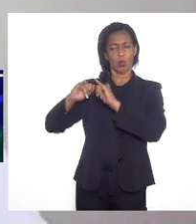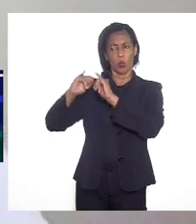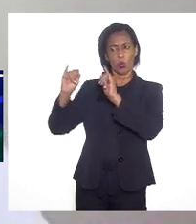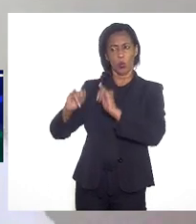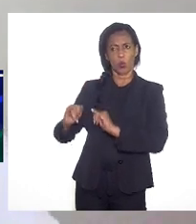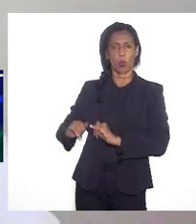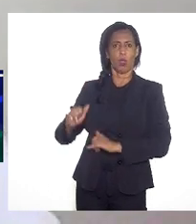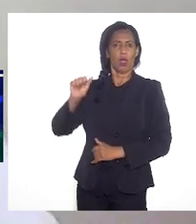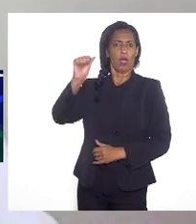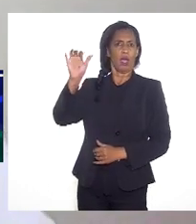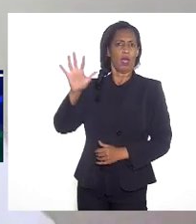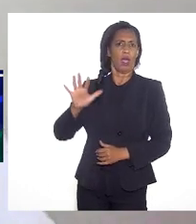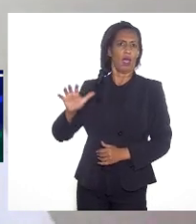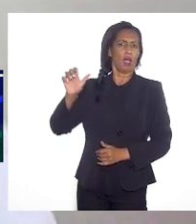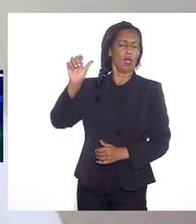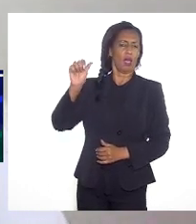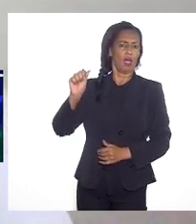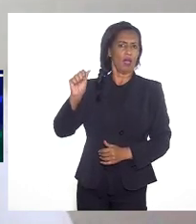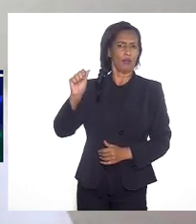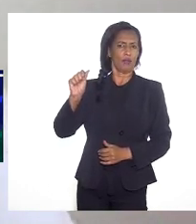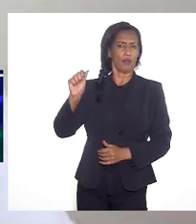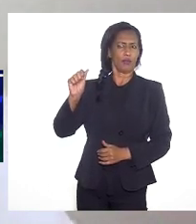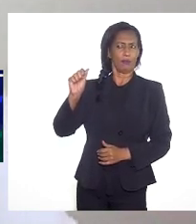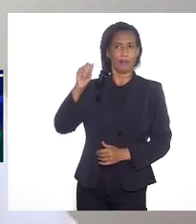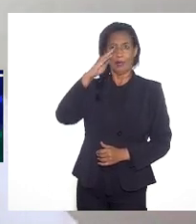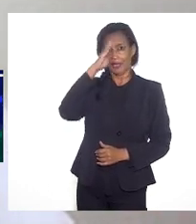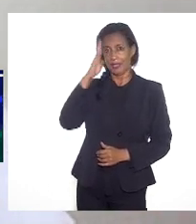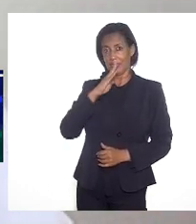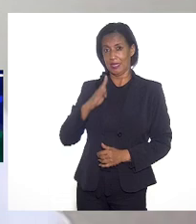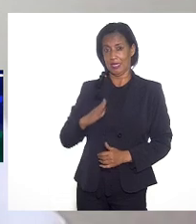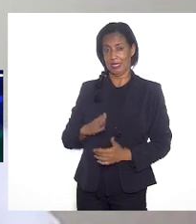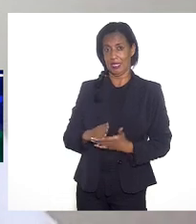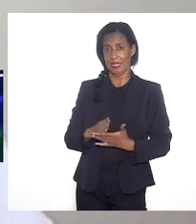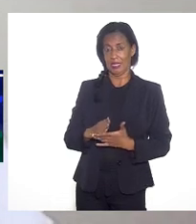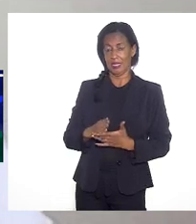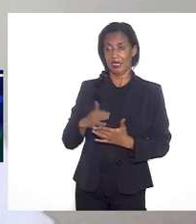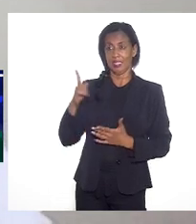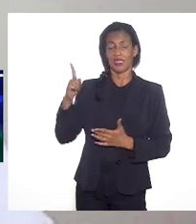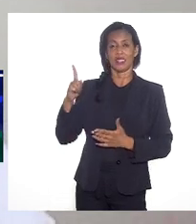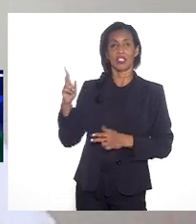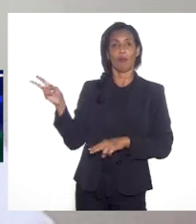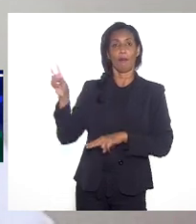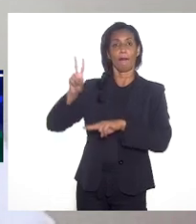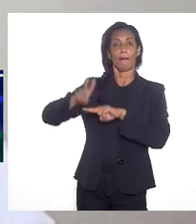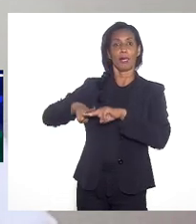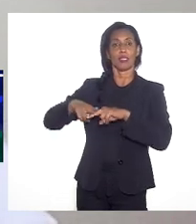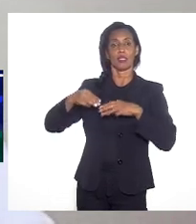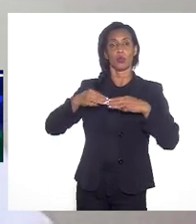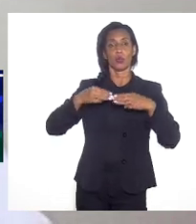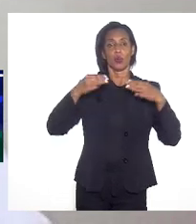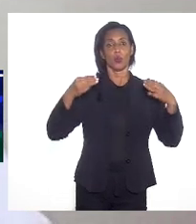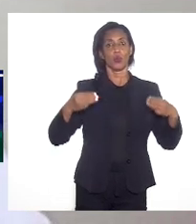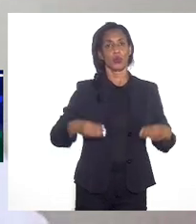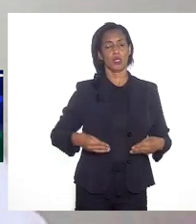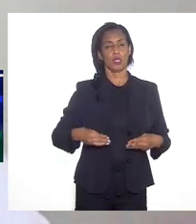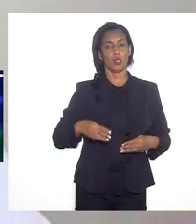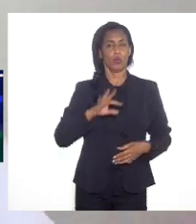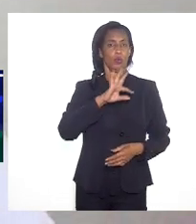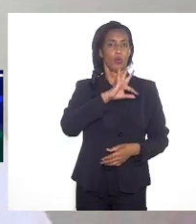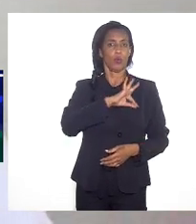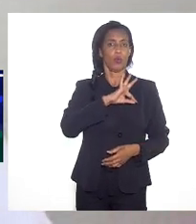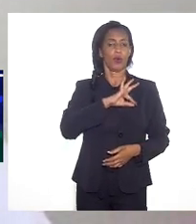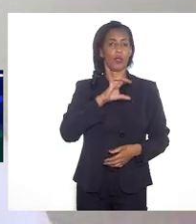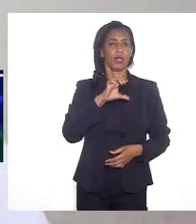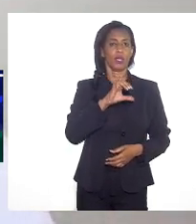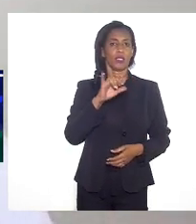religiões afro-brasileiras que estavam apreendidas no Museu da Polícia Civil e que haviam sido apreendidas